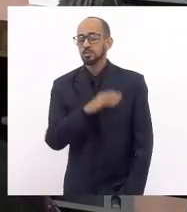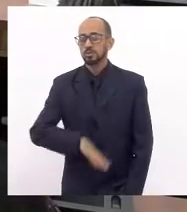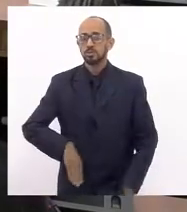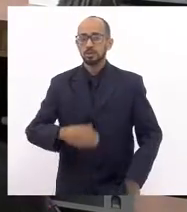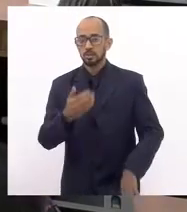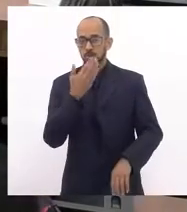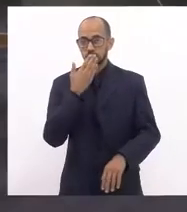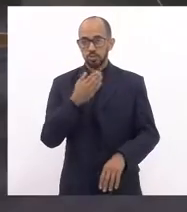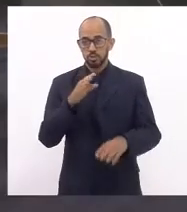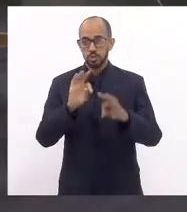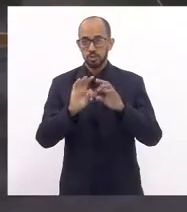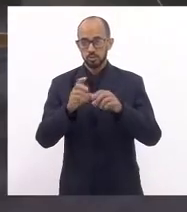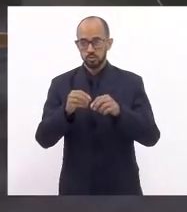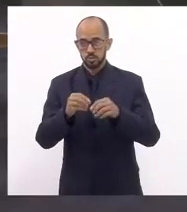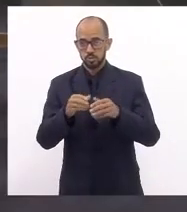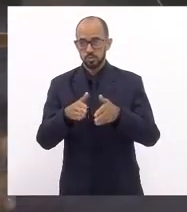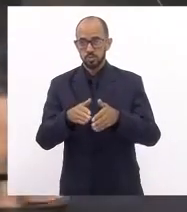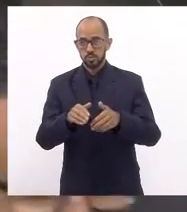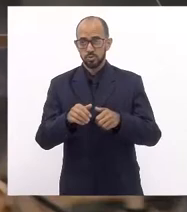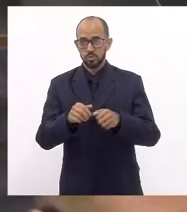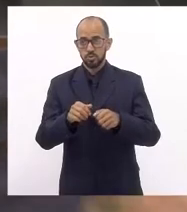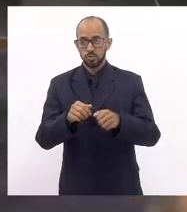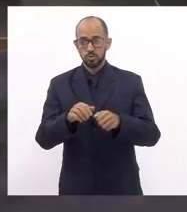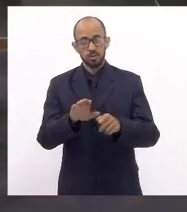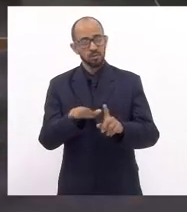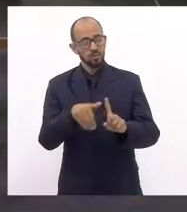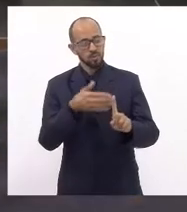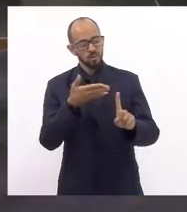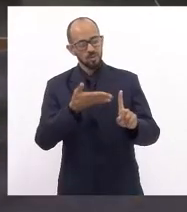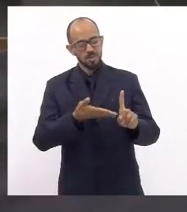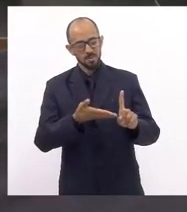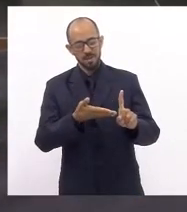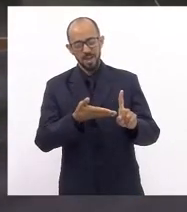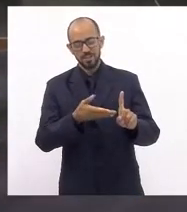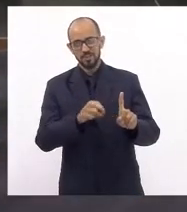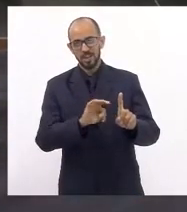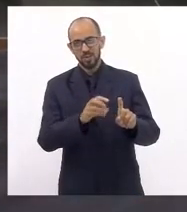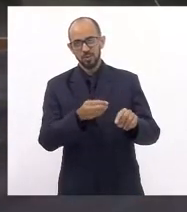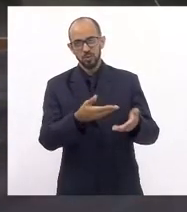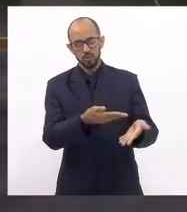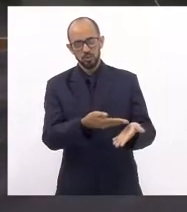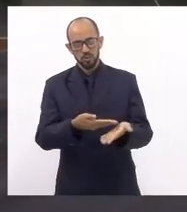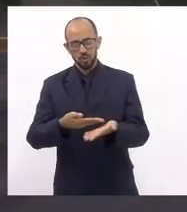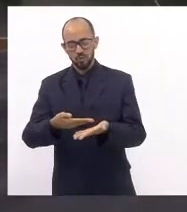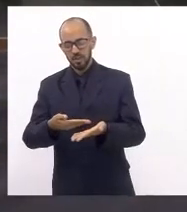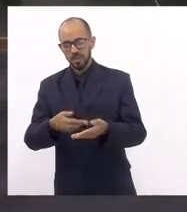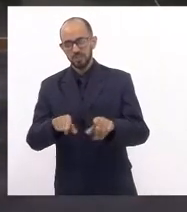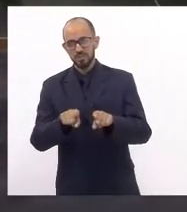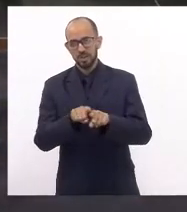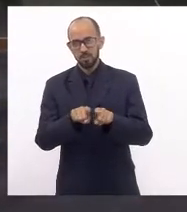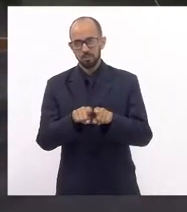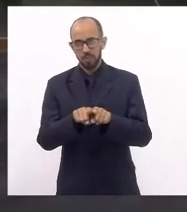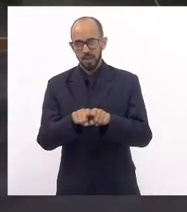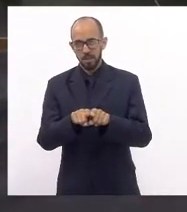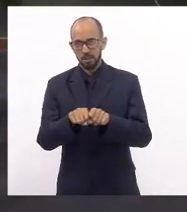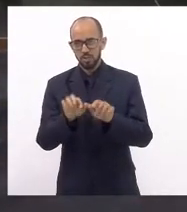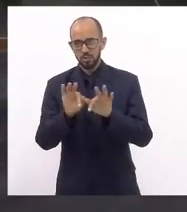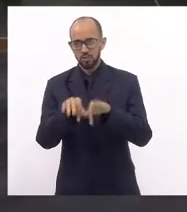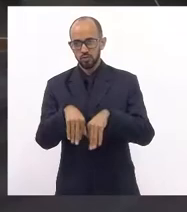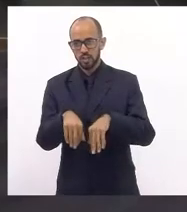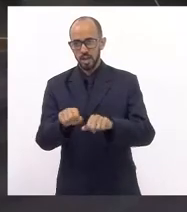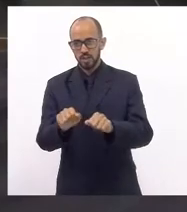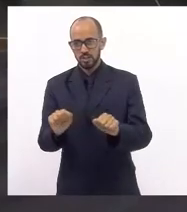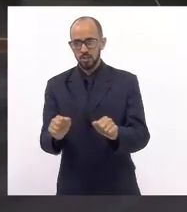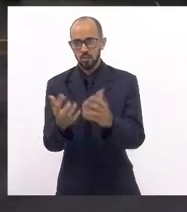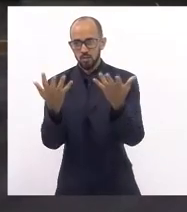Eu pediria a todos os agraciados, os convidados, para a gente caminhar aqui para o encerramento e depois a